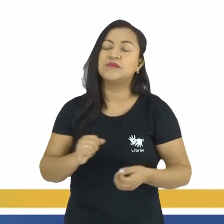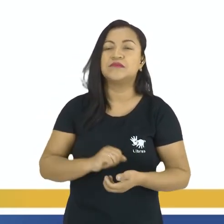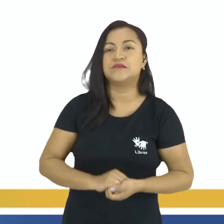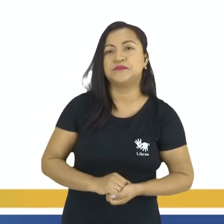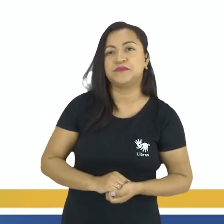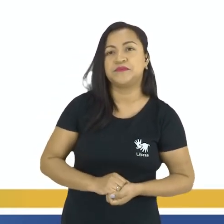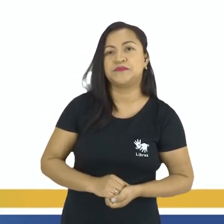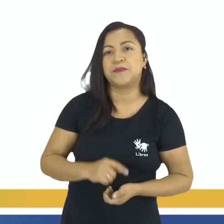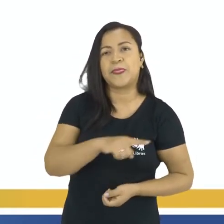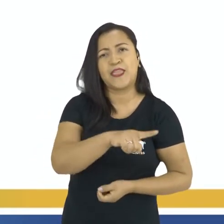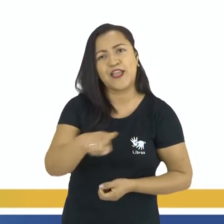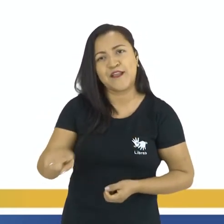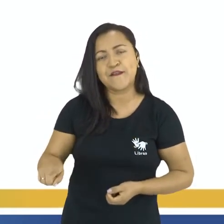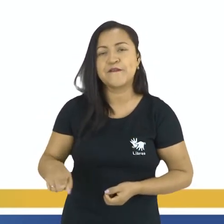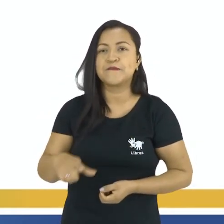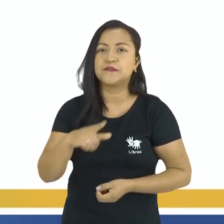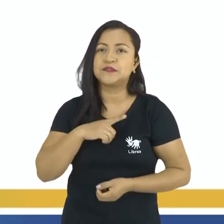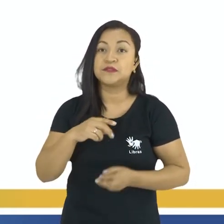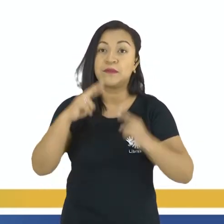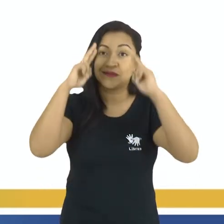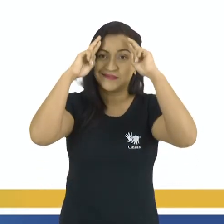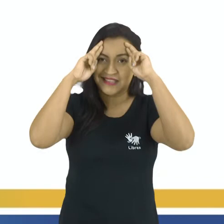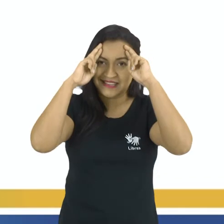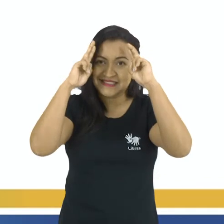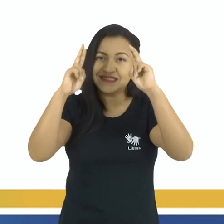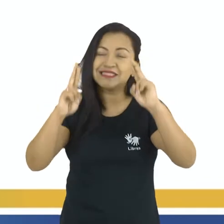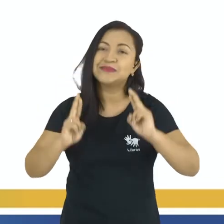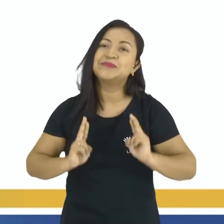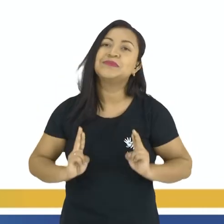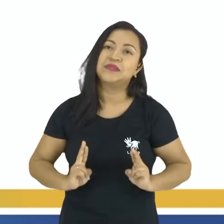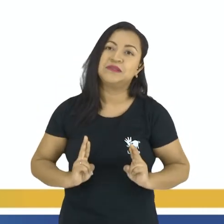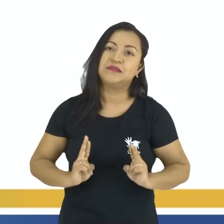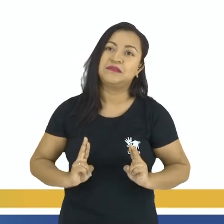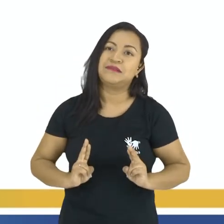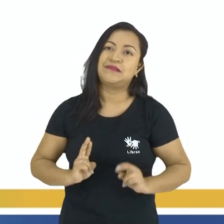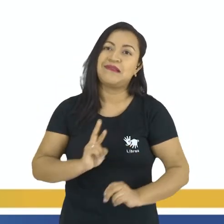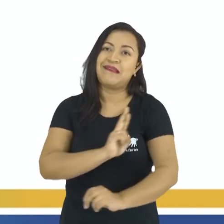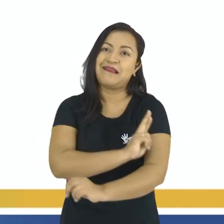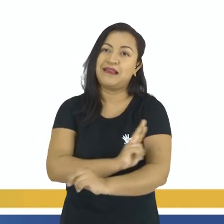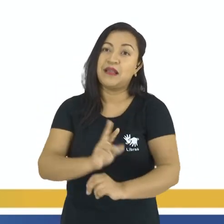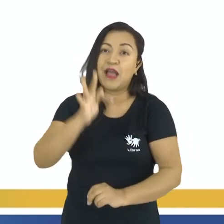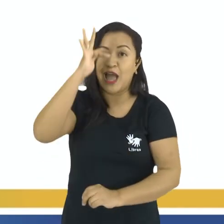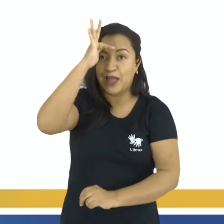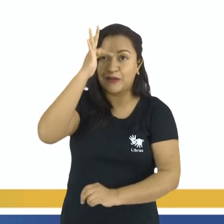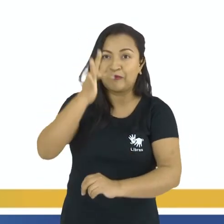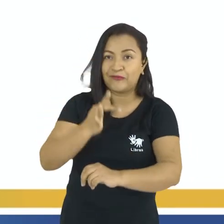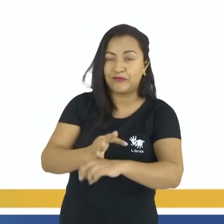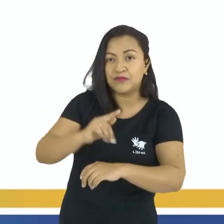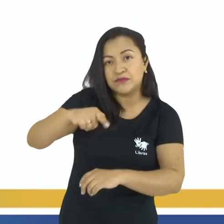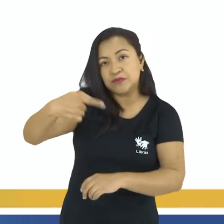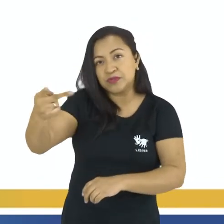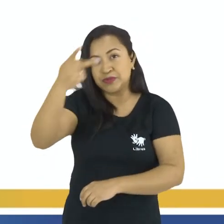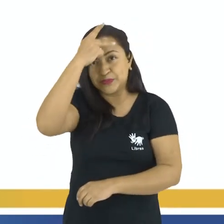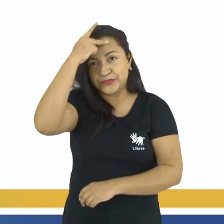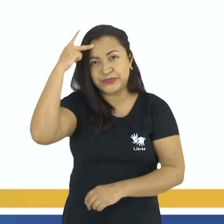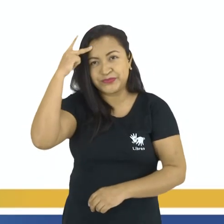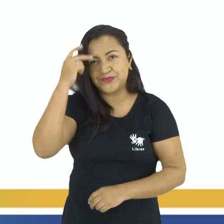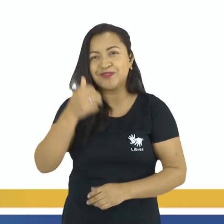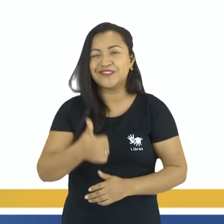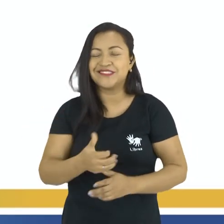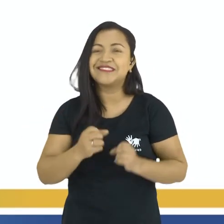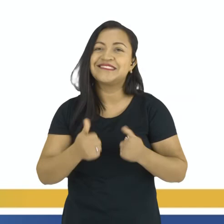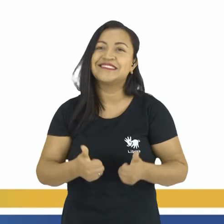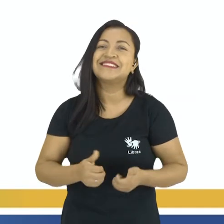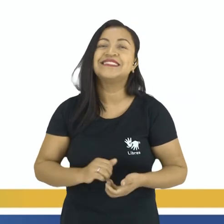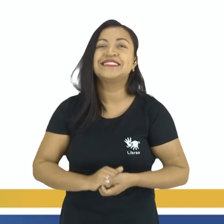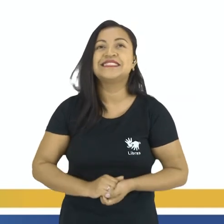e vocês pertençam, mas o respeito, ser tolerante, respeitar a fé do outro. Tá bom, gente? Vamos